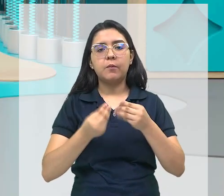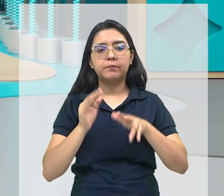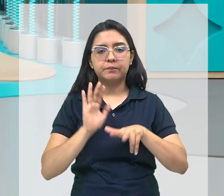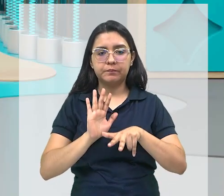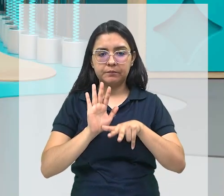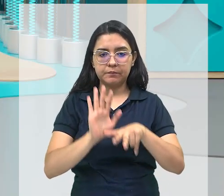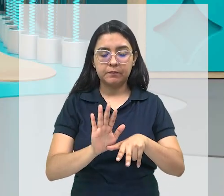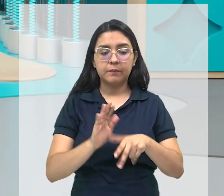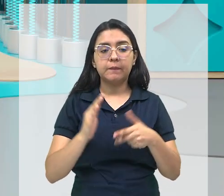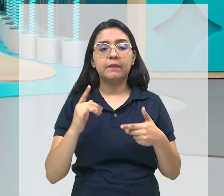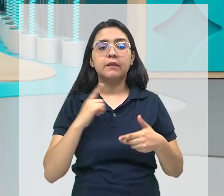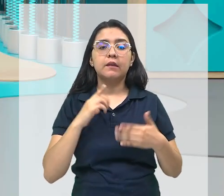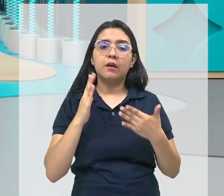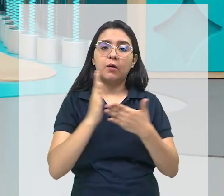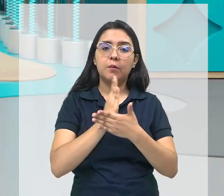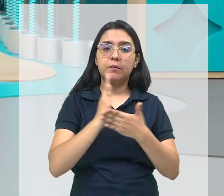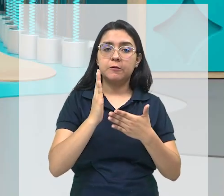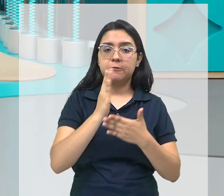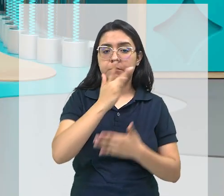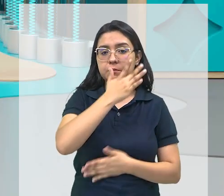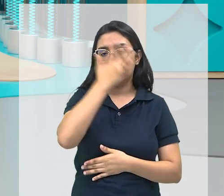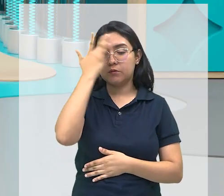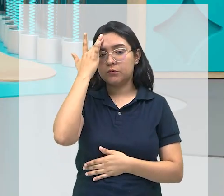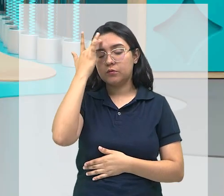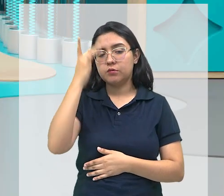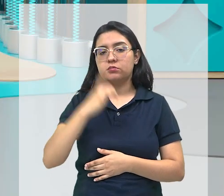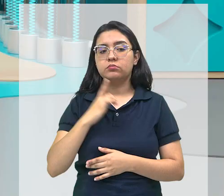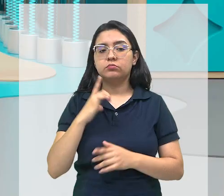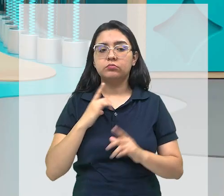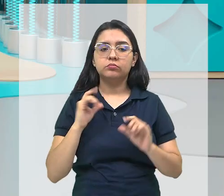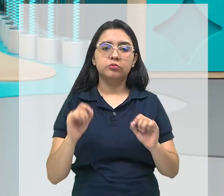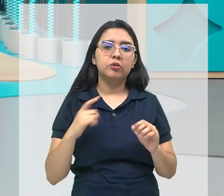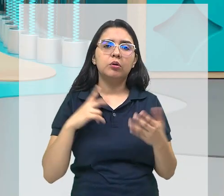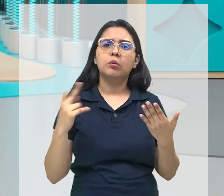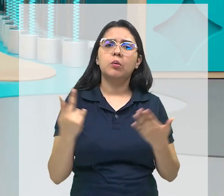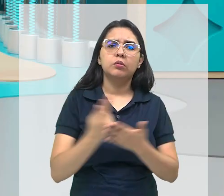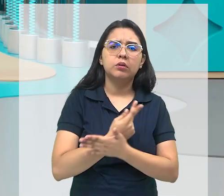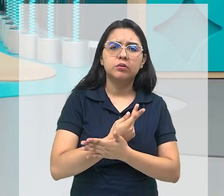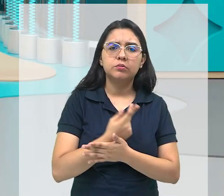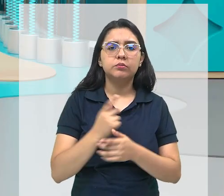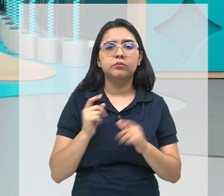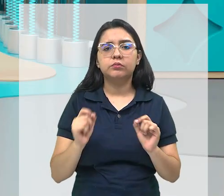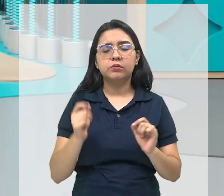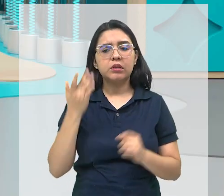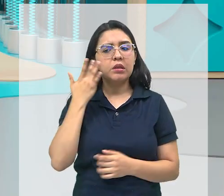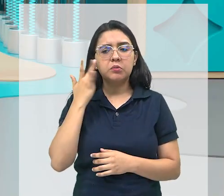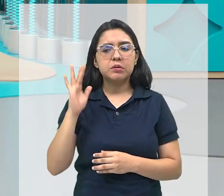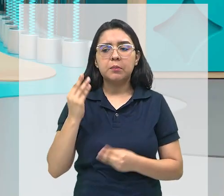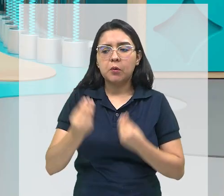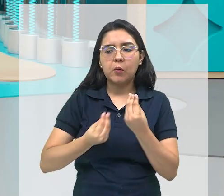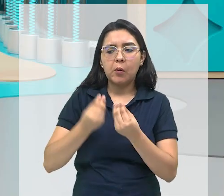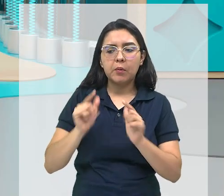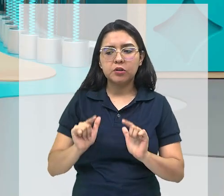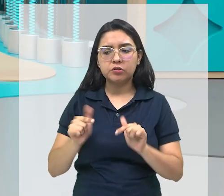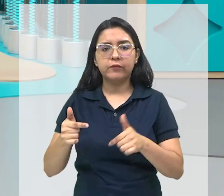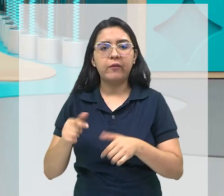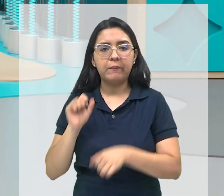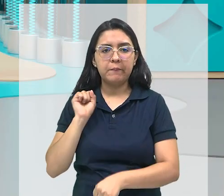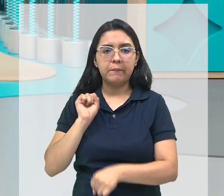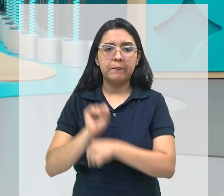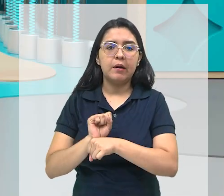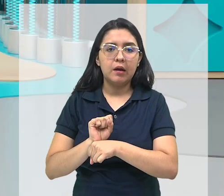socorros. Tem muita gente que muitas vezes, ao lidar com determinadas situações, não sabe o que fazer, fica